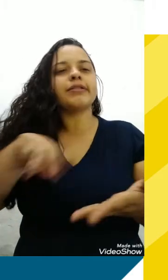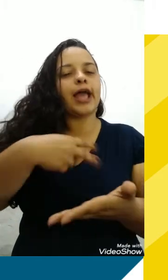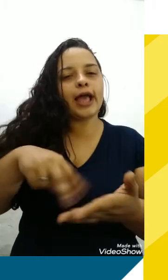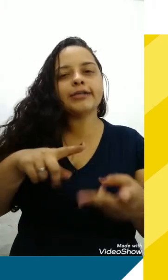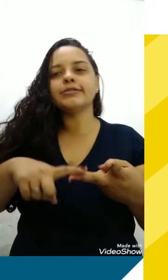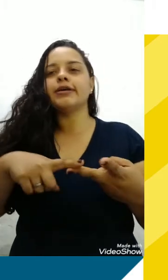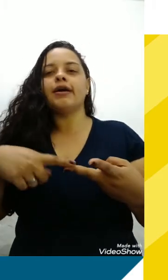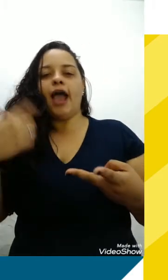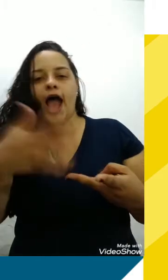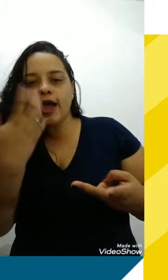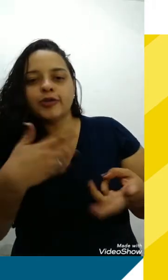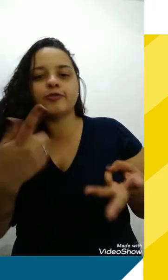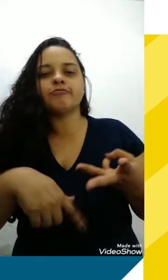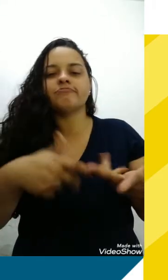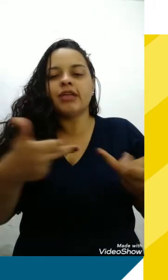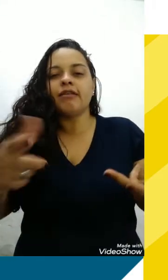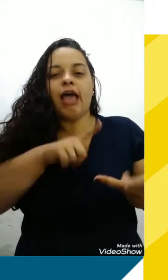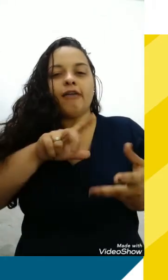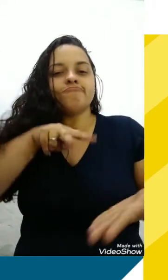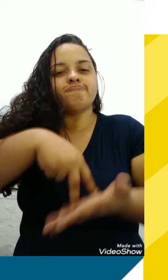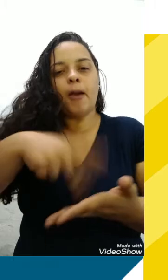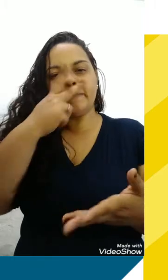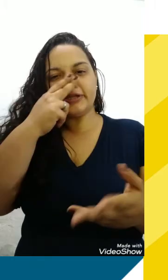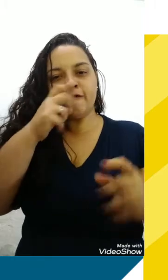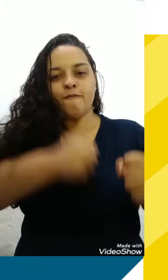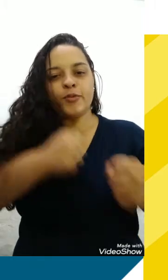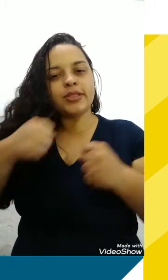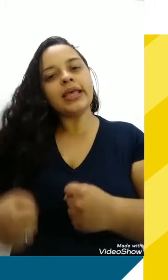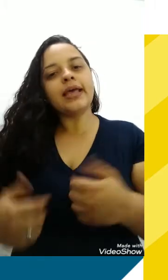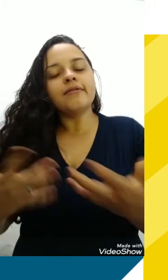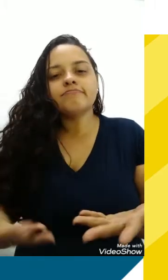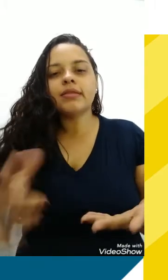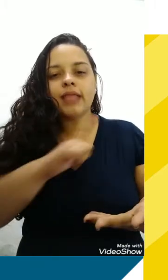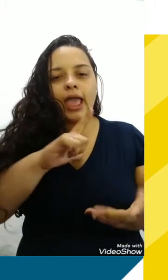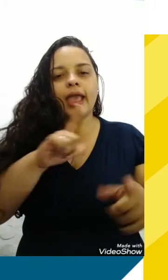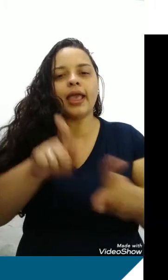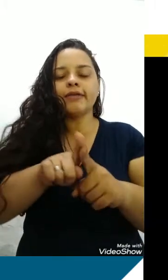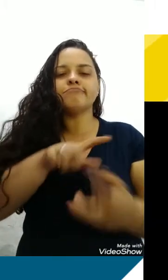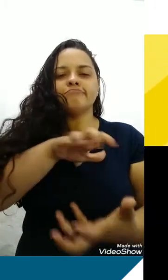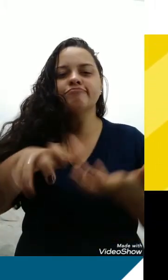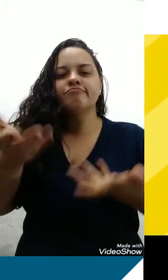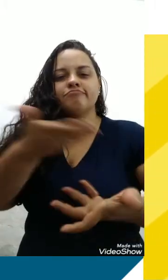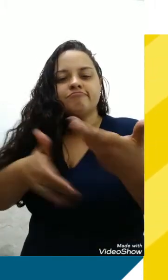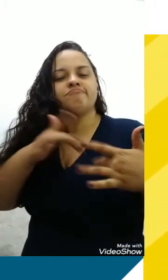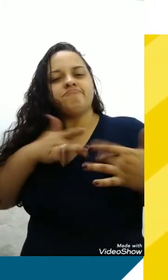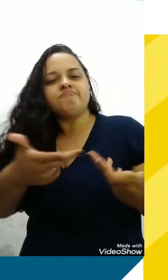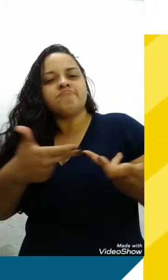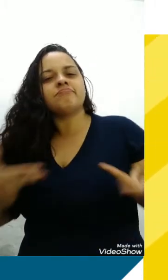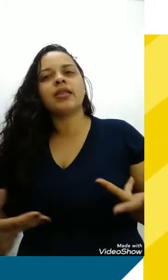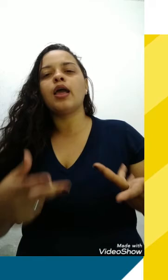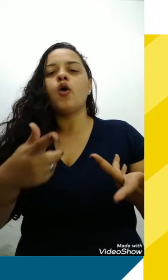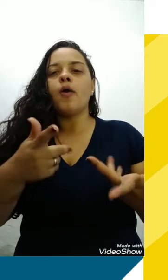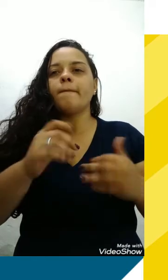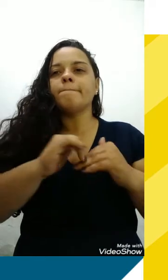também formas de resistência importantes. A formação de redes de sociabilidade e solidariedade também. Mas o que todos